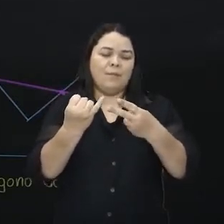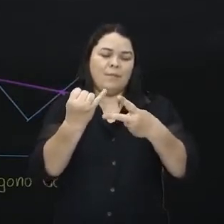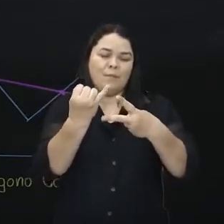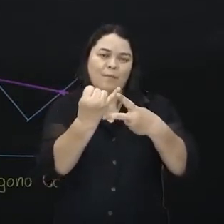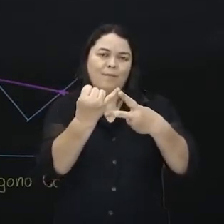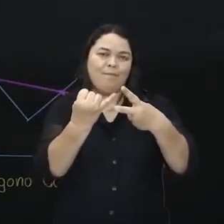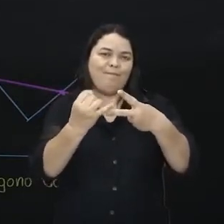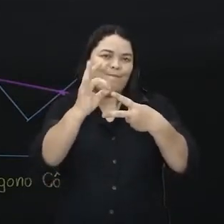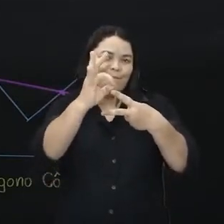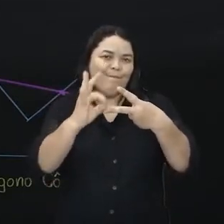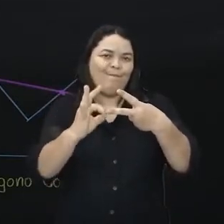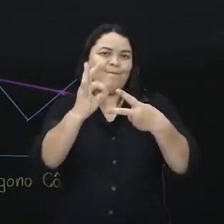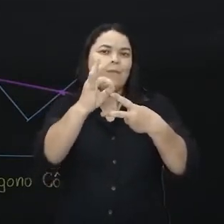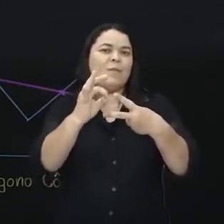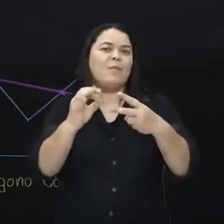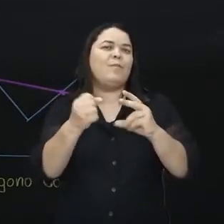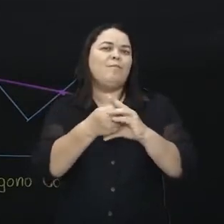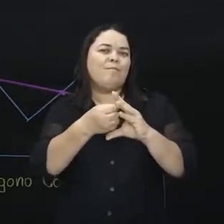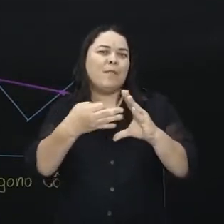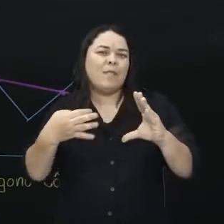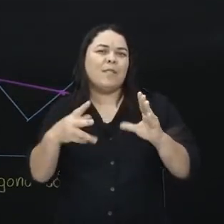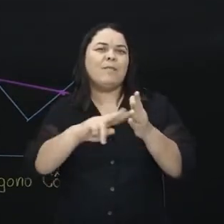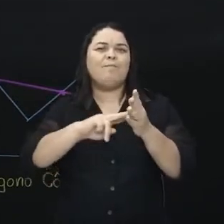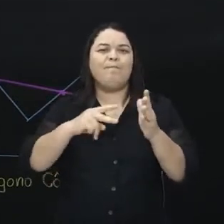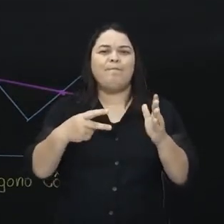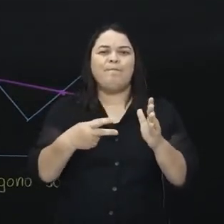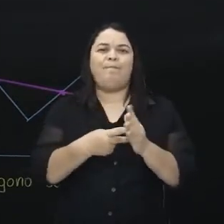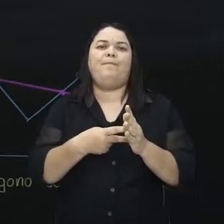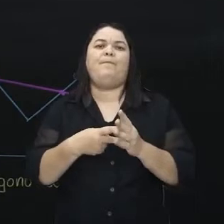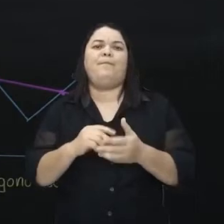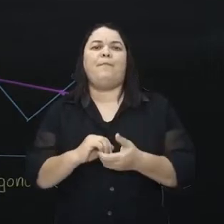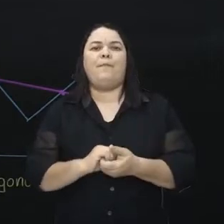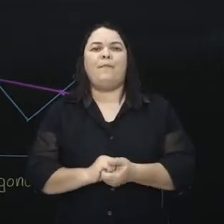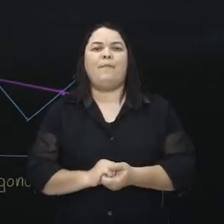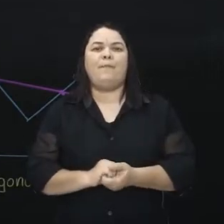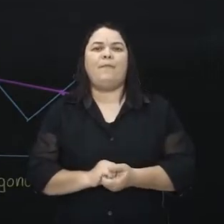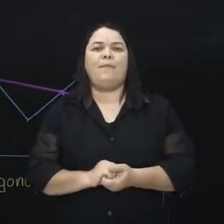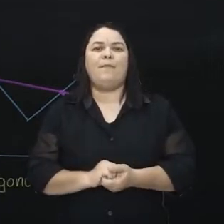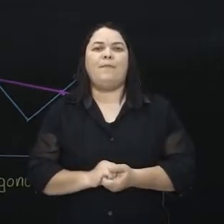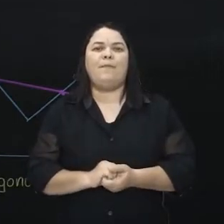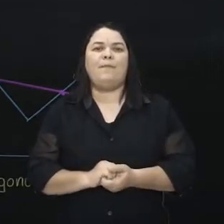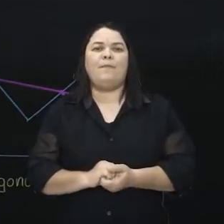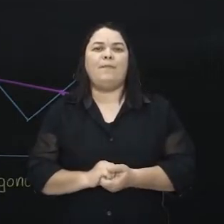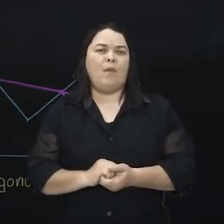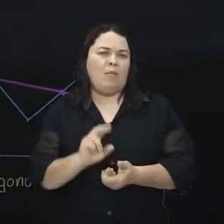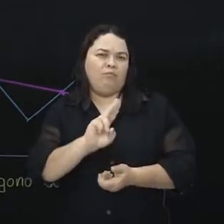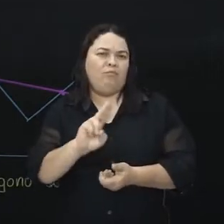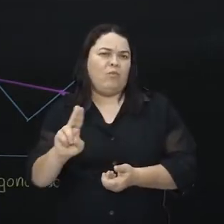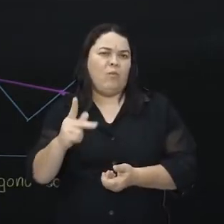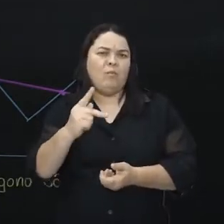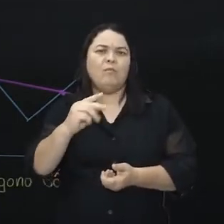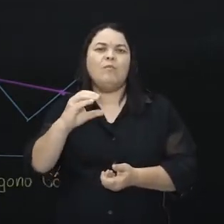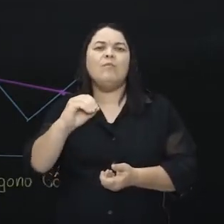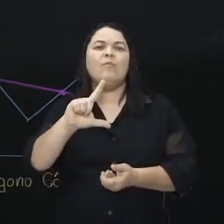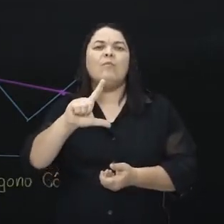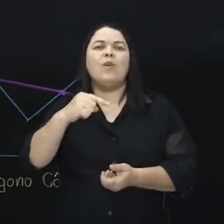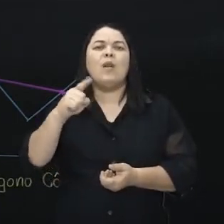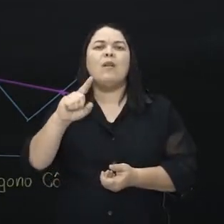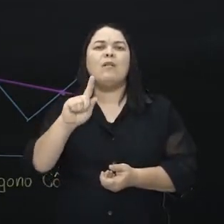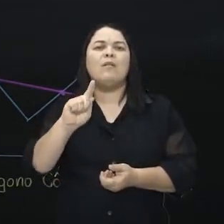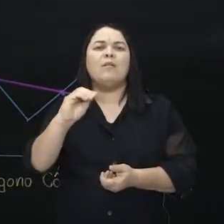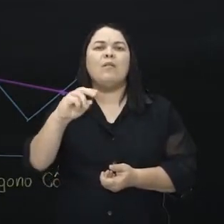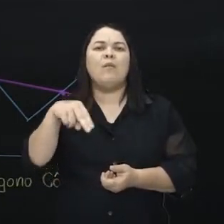como a sua definição e também a sua classificação. Gente, pelo próprio nome, polígono vem de